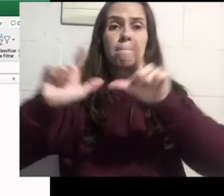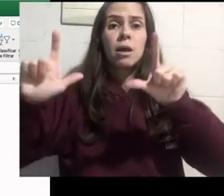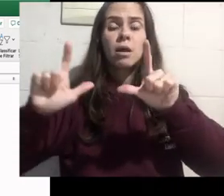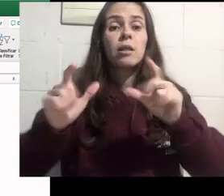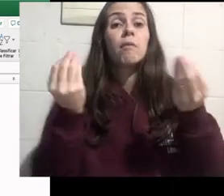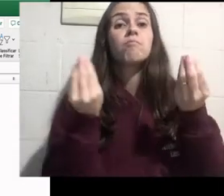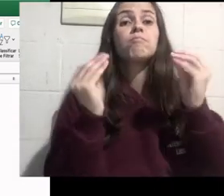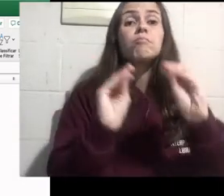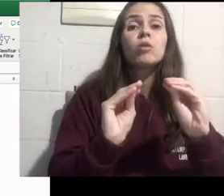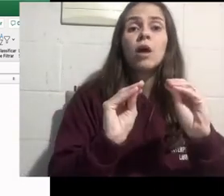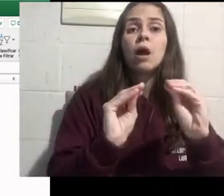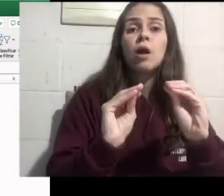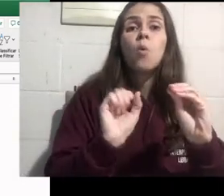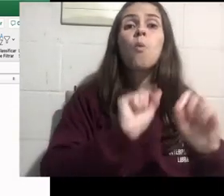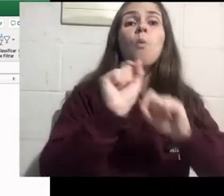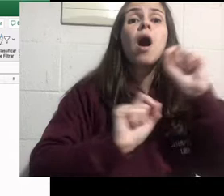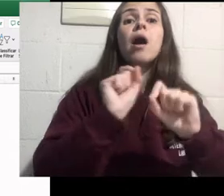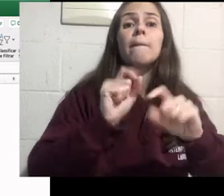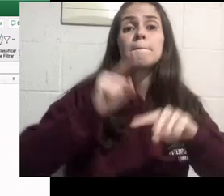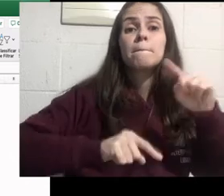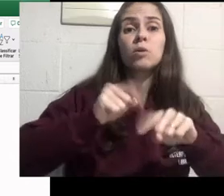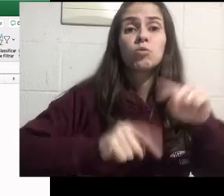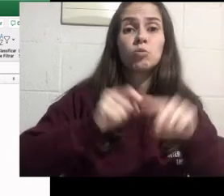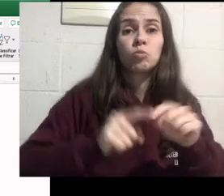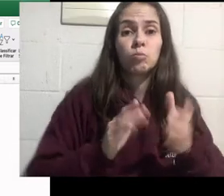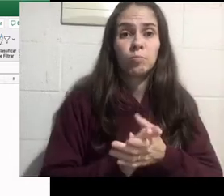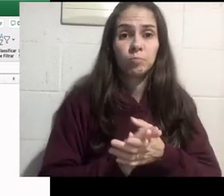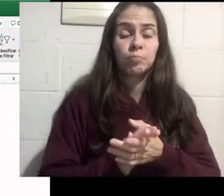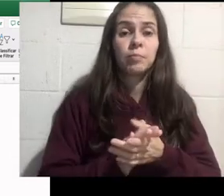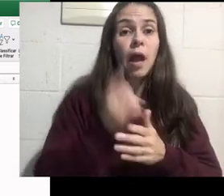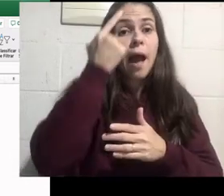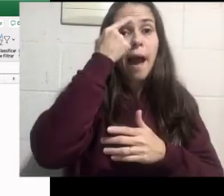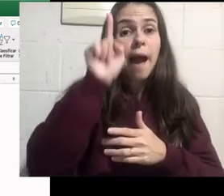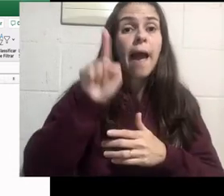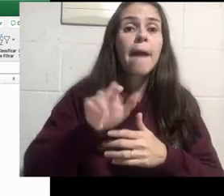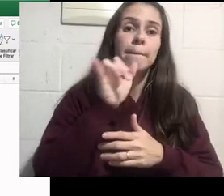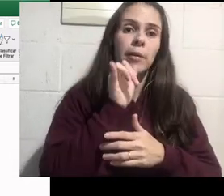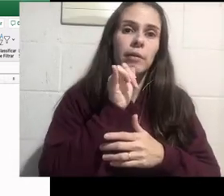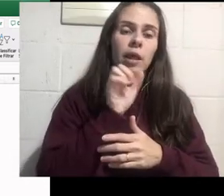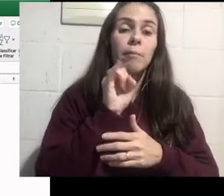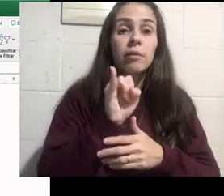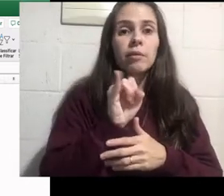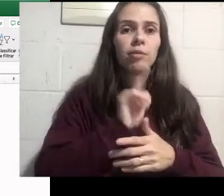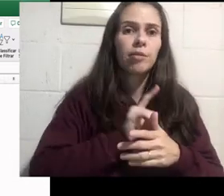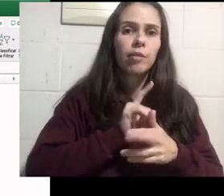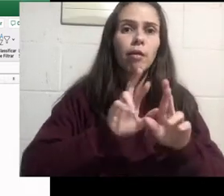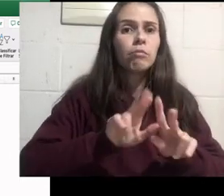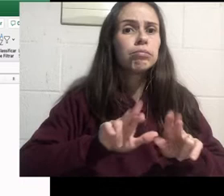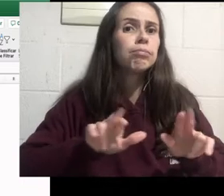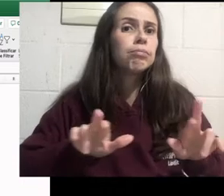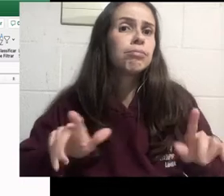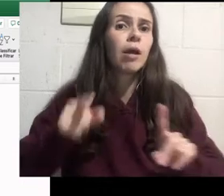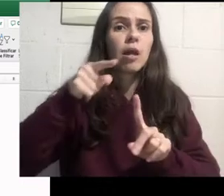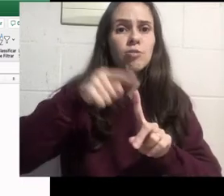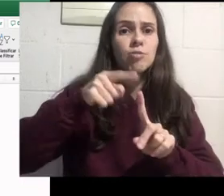planilha, onde eu vou colocar aqui quais são os produtos. Então, a ideia é que, eventualmente, vocês poderão